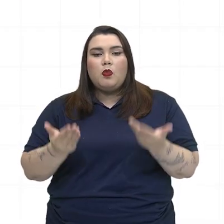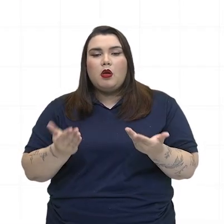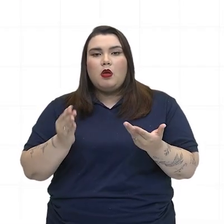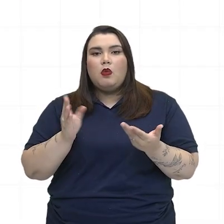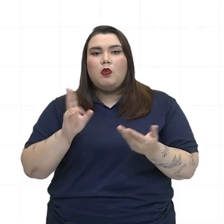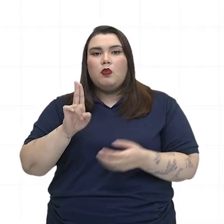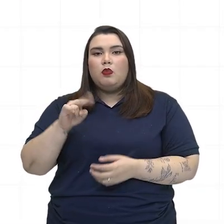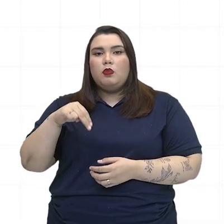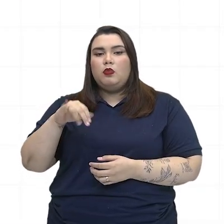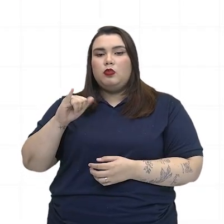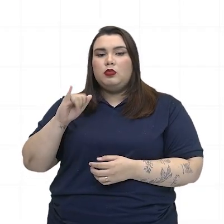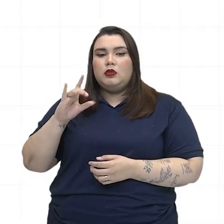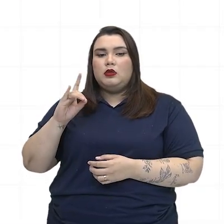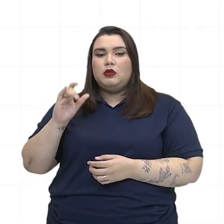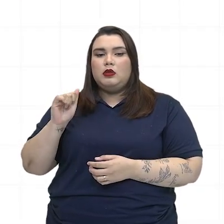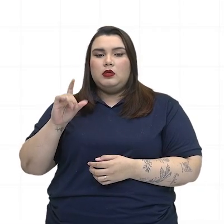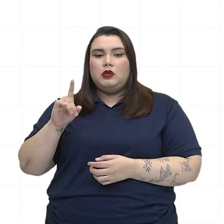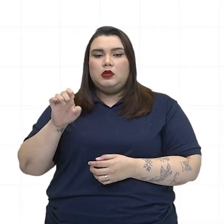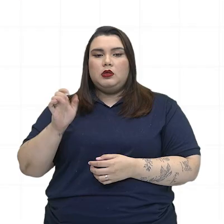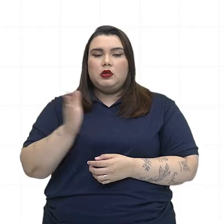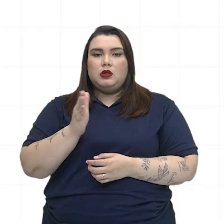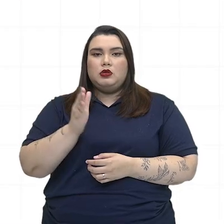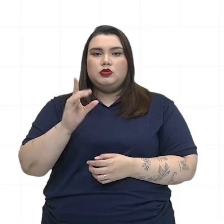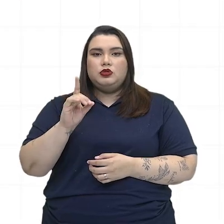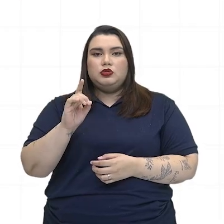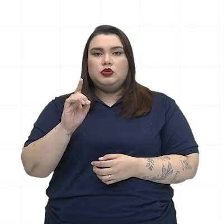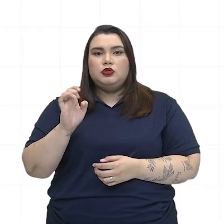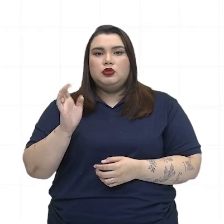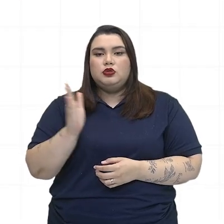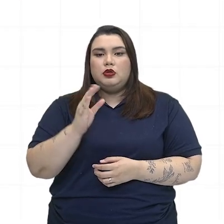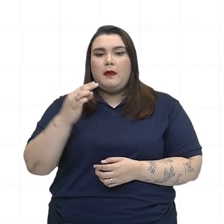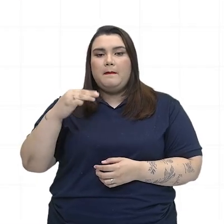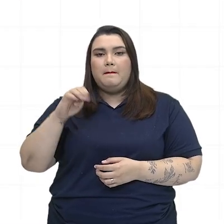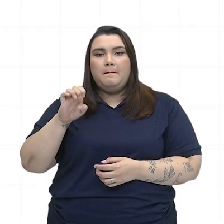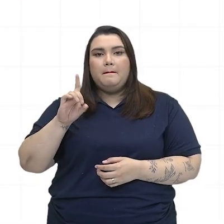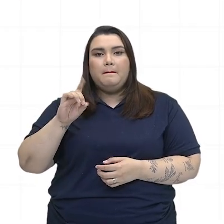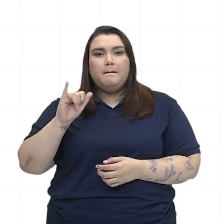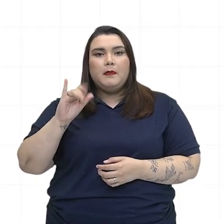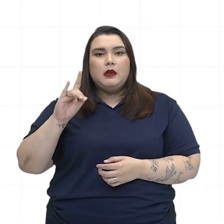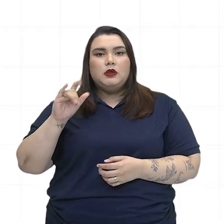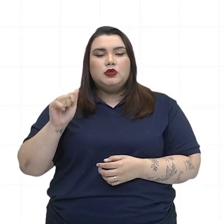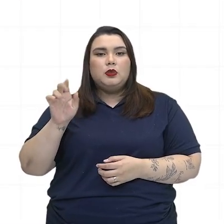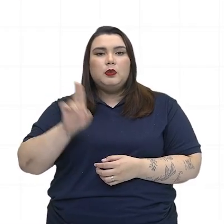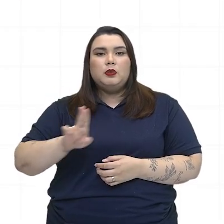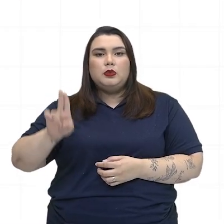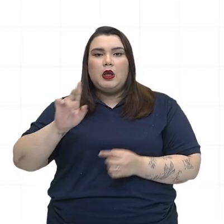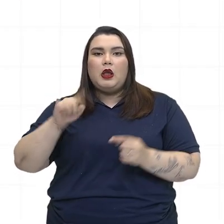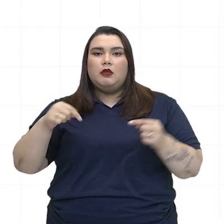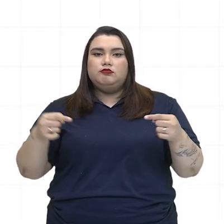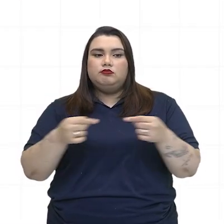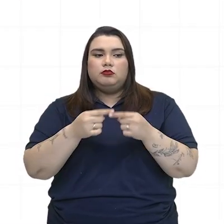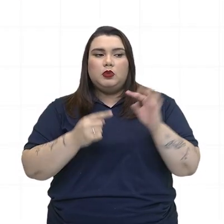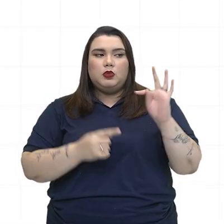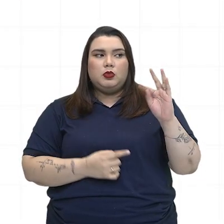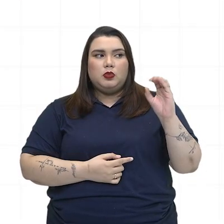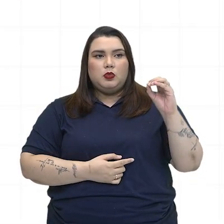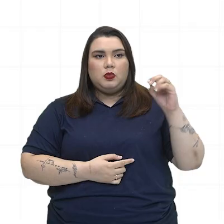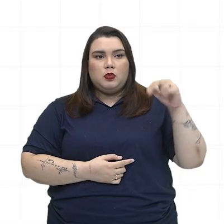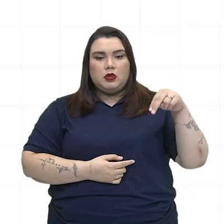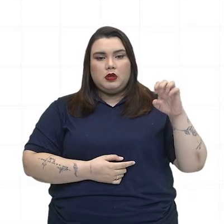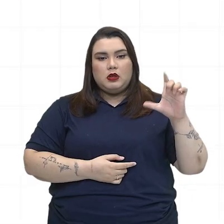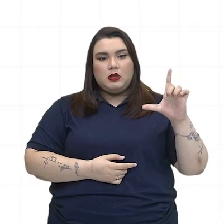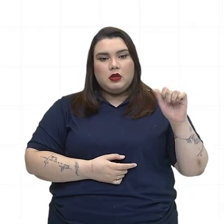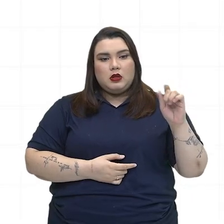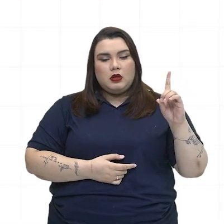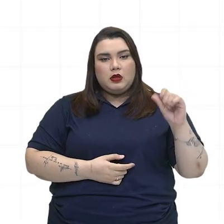medida que nós estamos utilizando? Toneladas, certo? Em um determinado